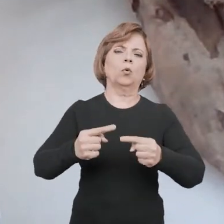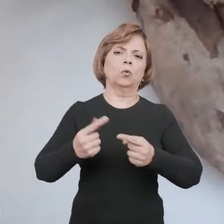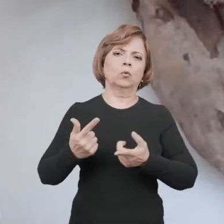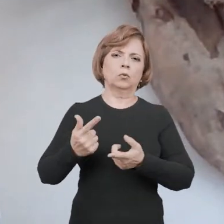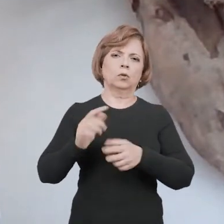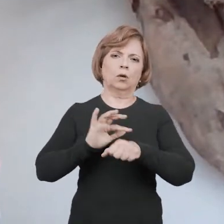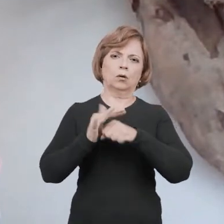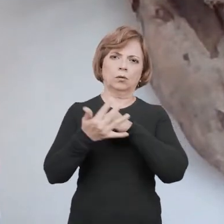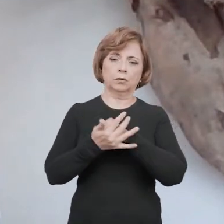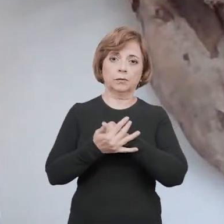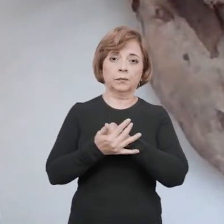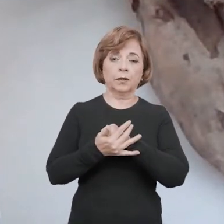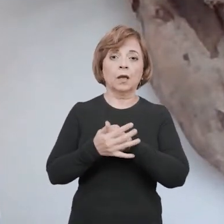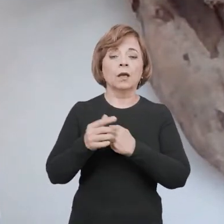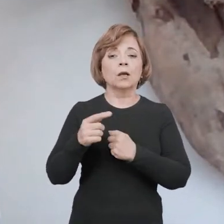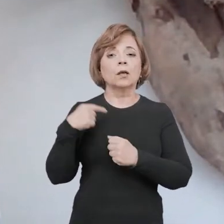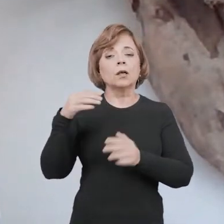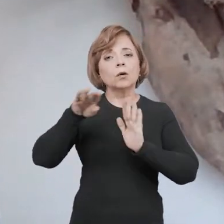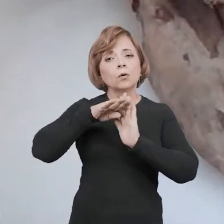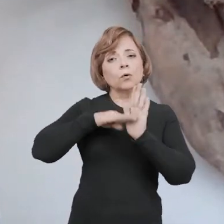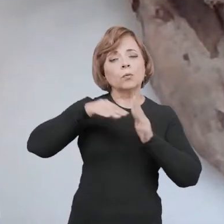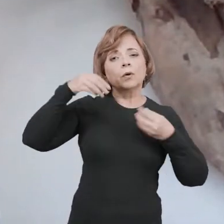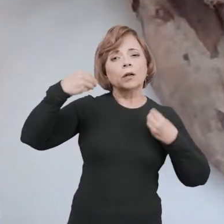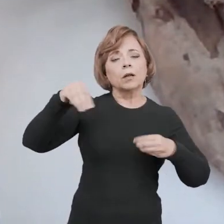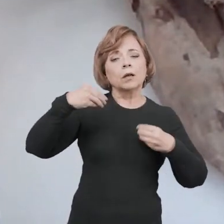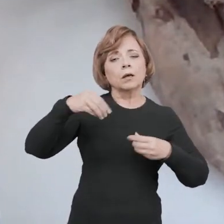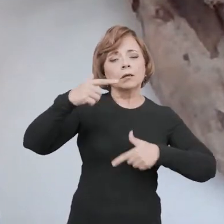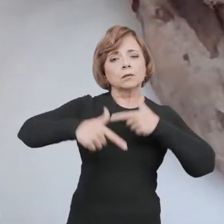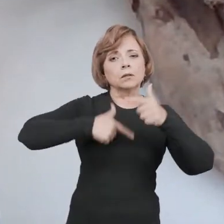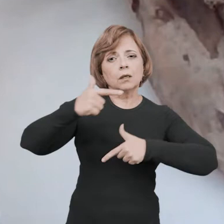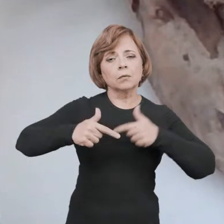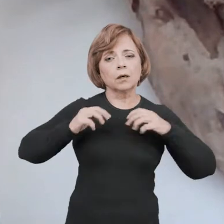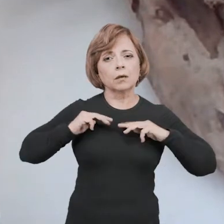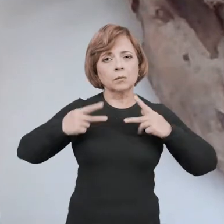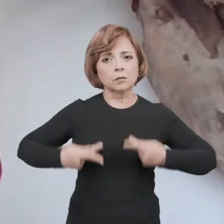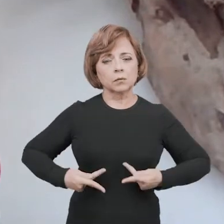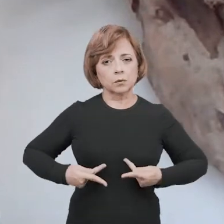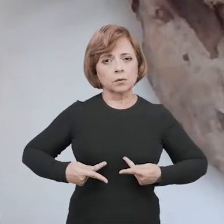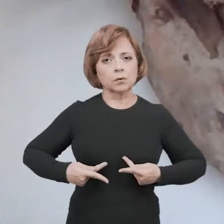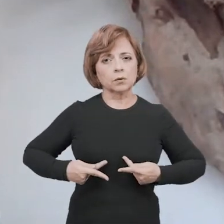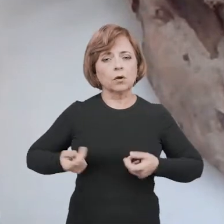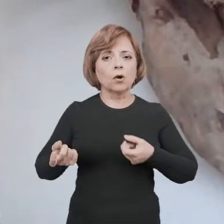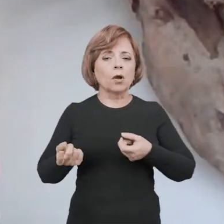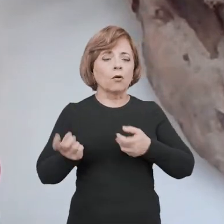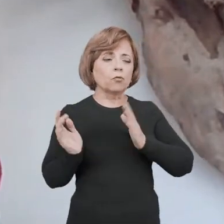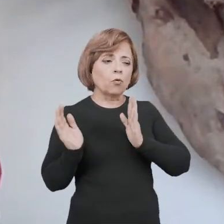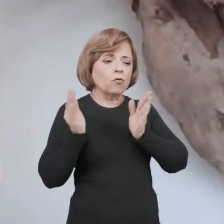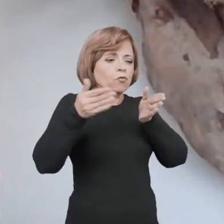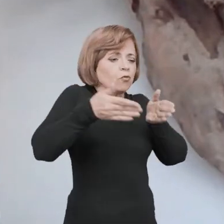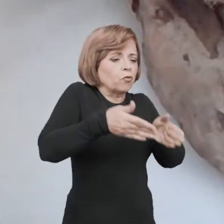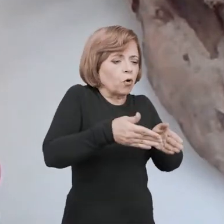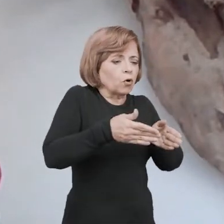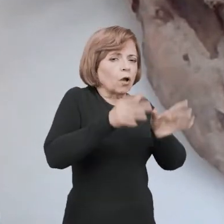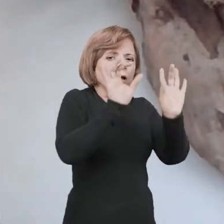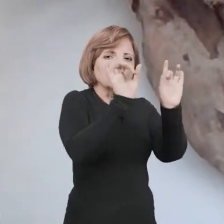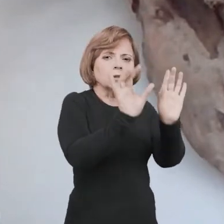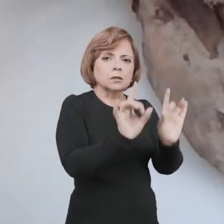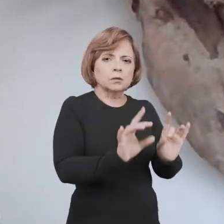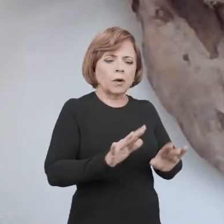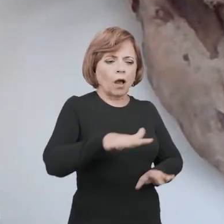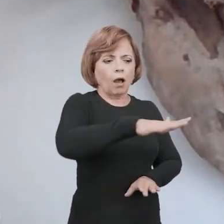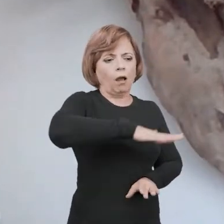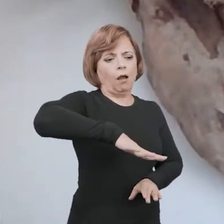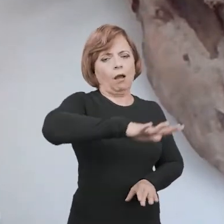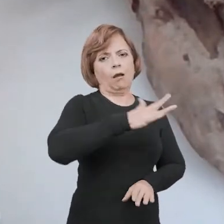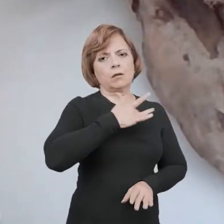Covid-19, e o plano de ação do Ministério Público ficou voltado, então, em especial para